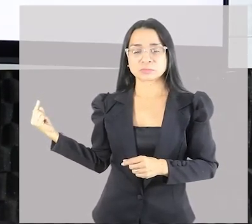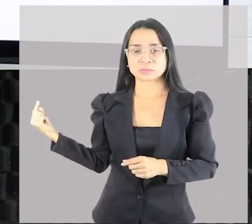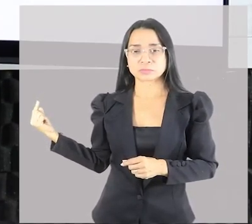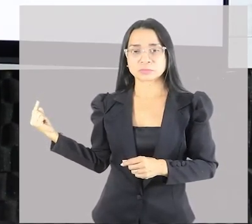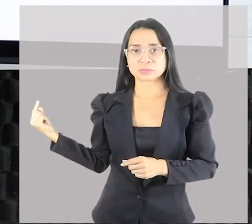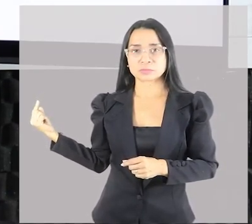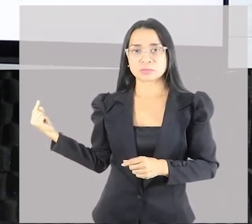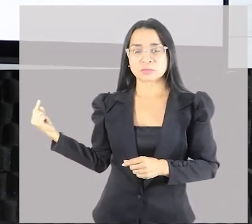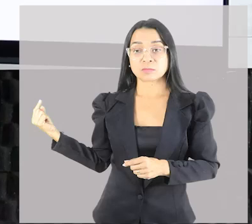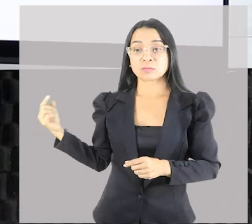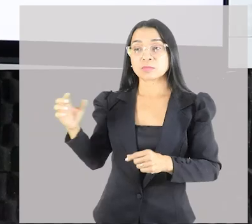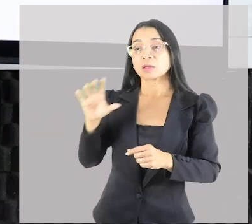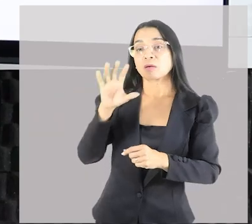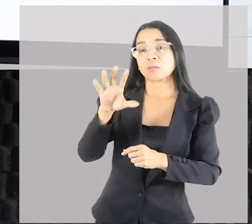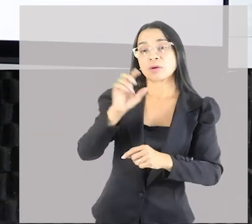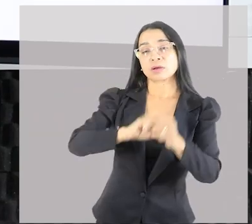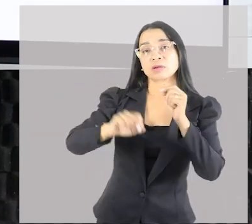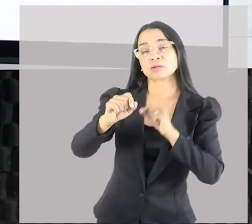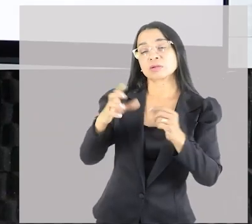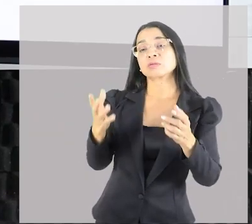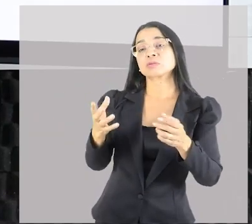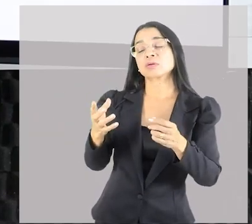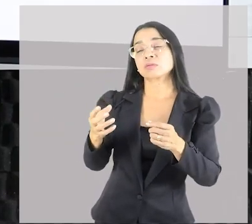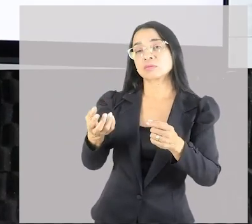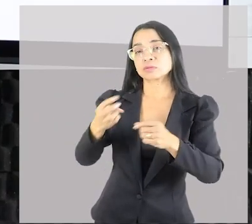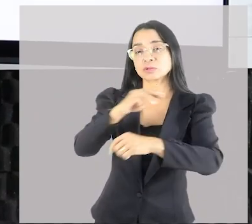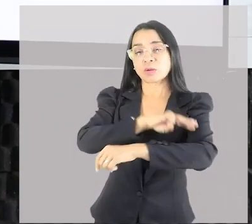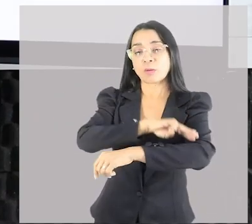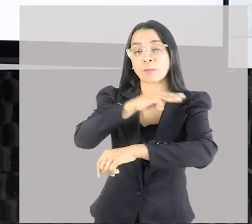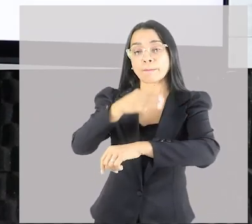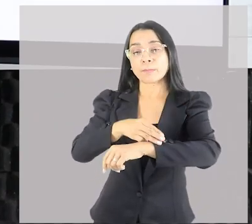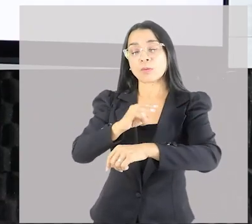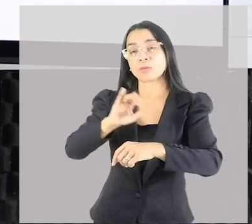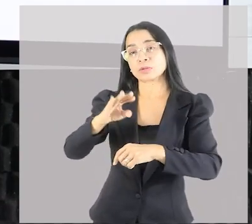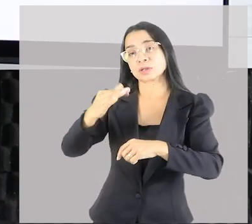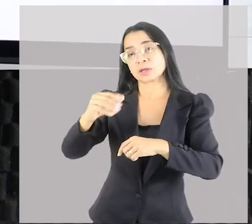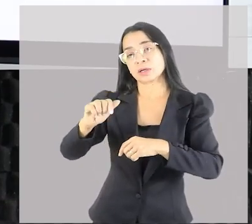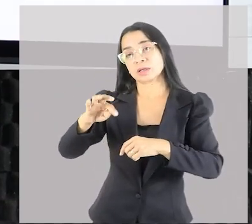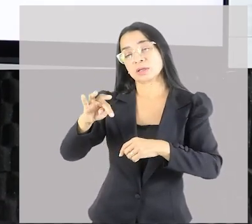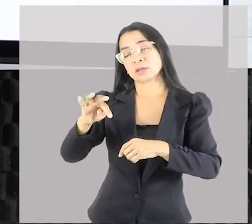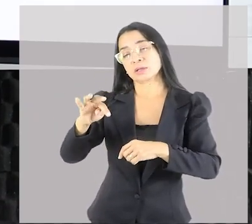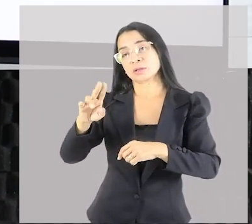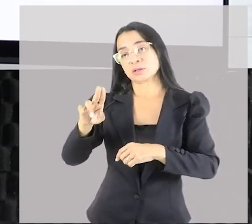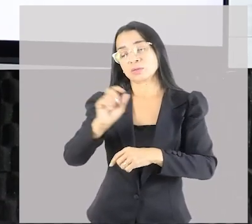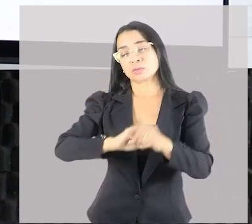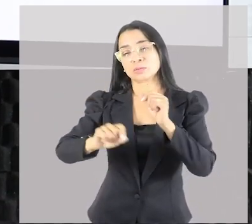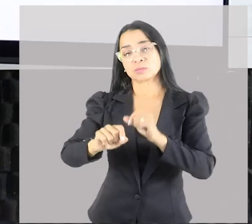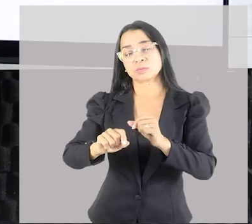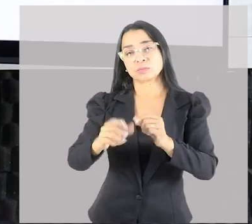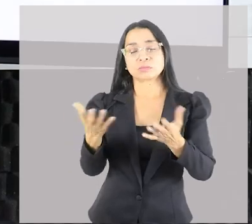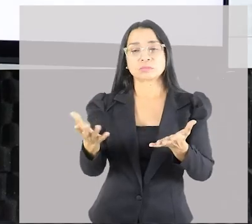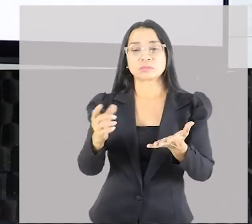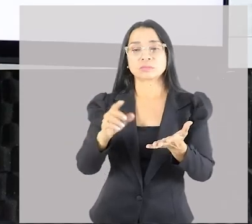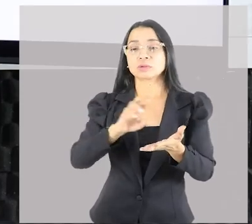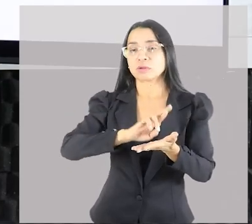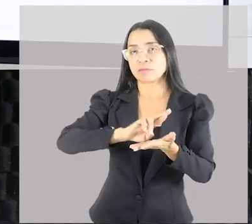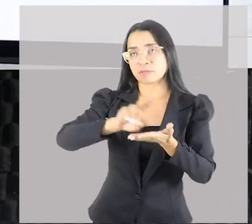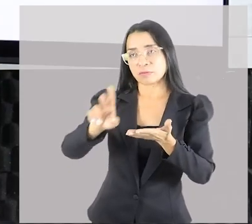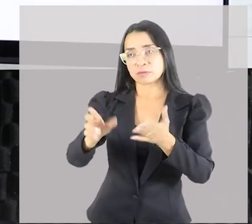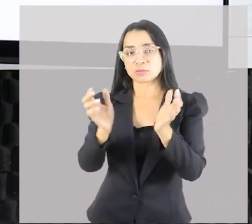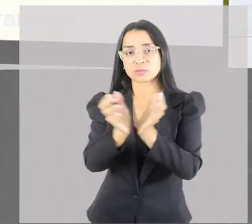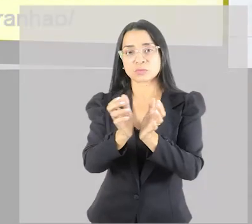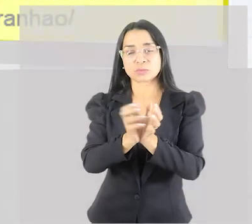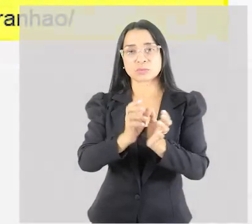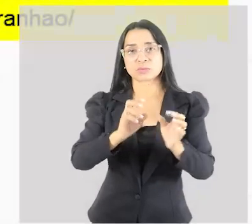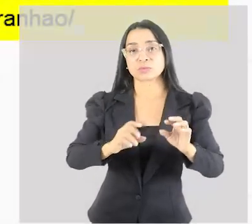é uma região da área de Morros, Icatu, municípios da região daquela área, e diversos grupos se